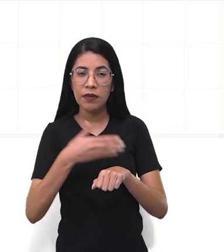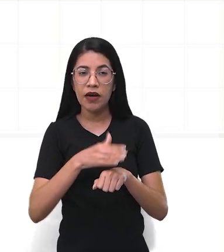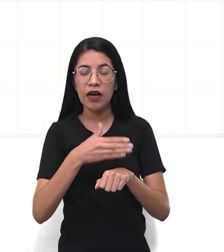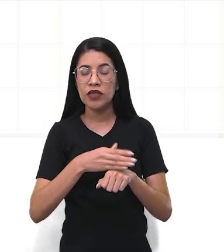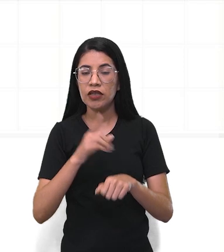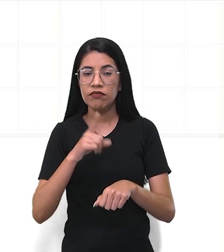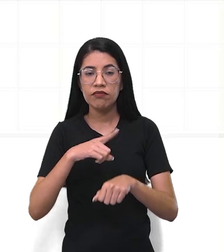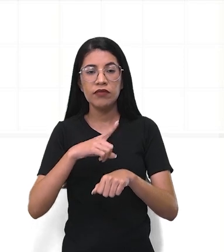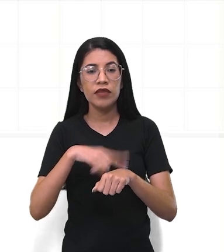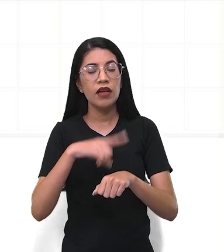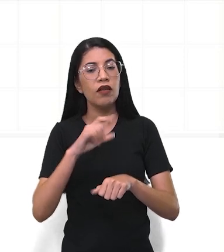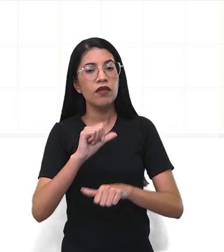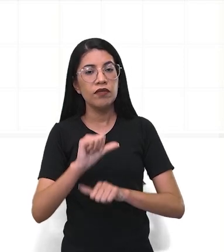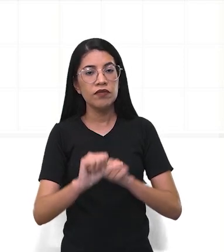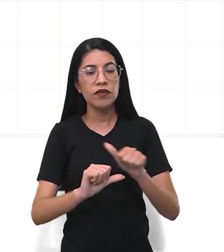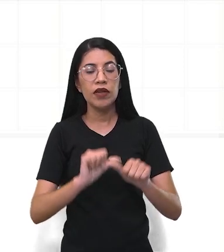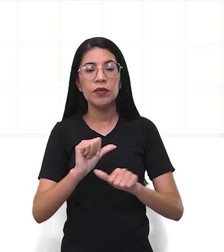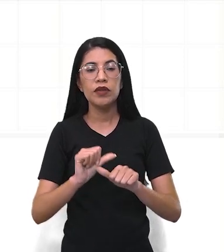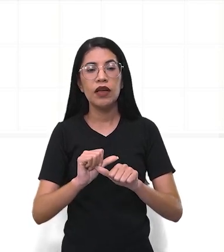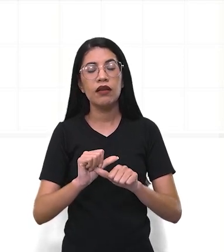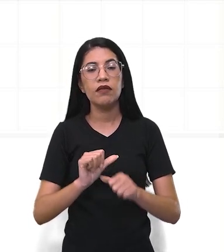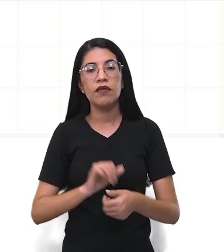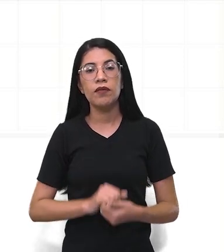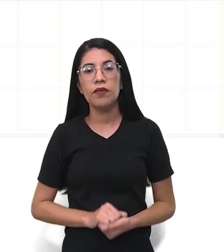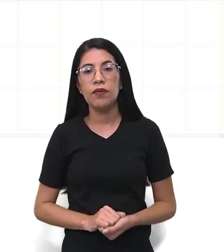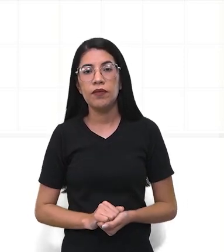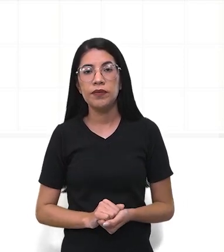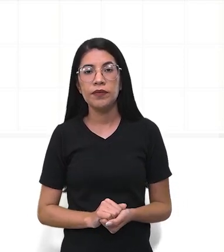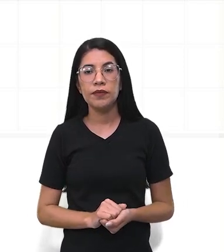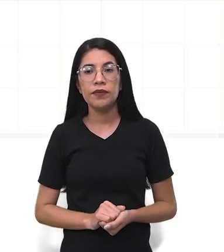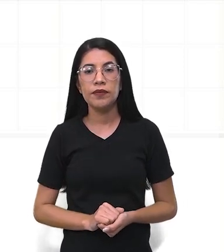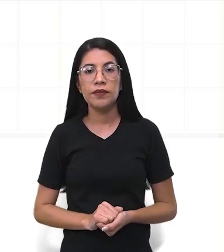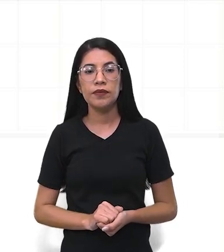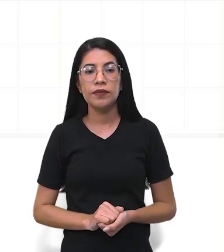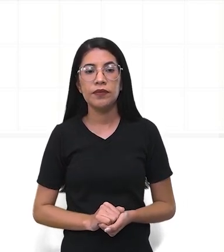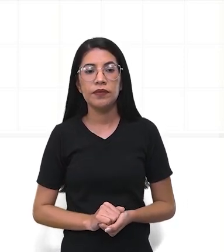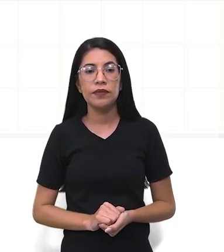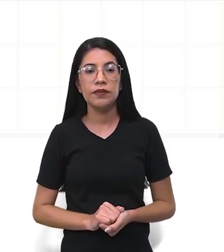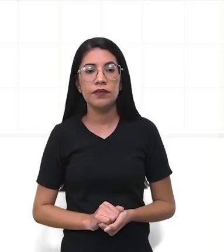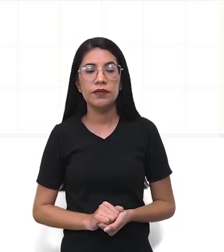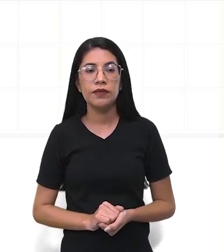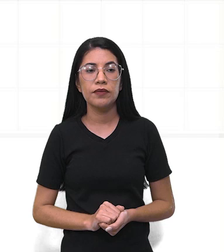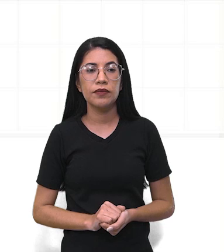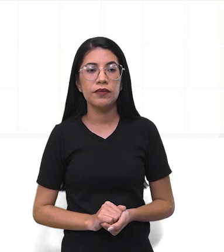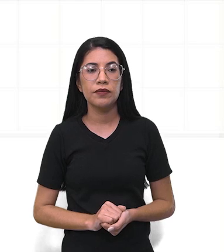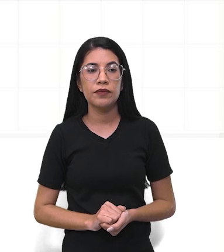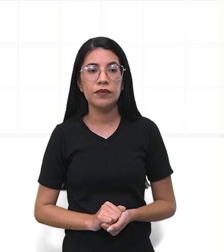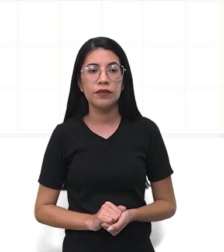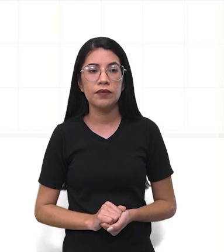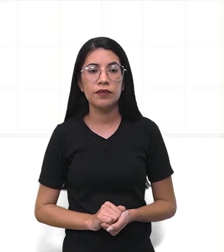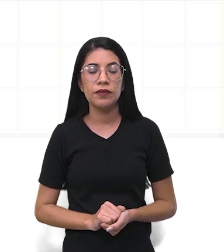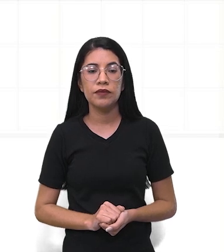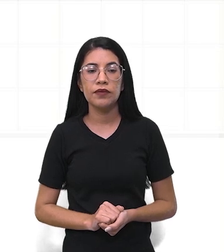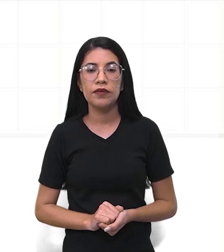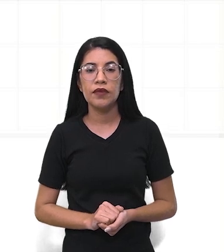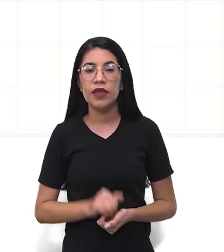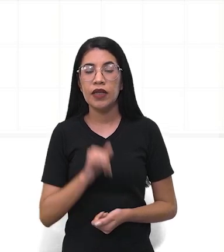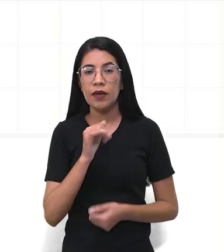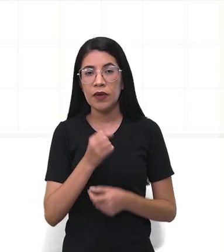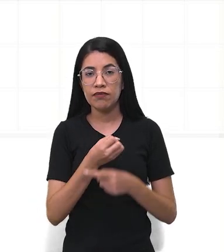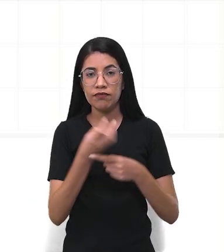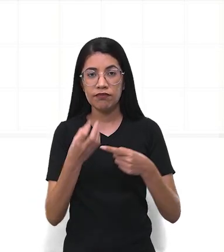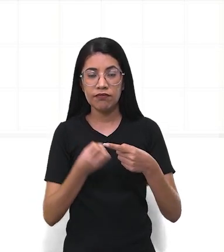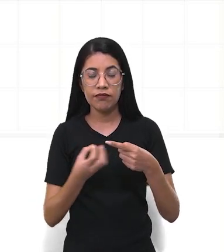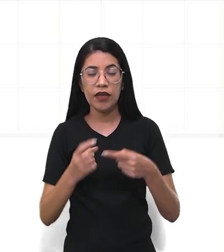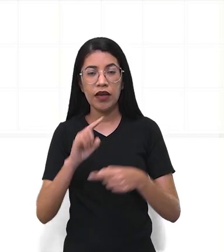você já converte já automático, tá? Para número decimal, que nesse caso aqui